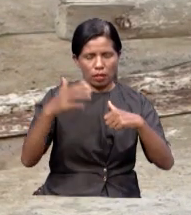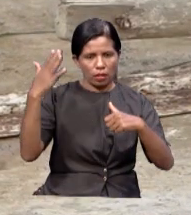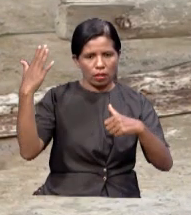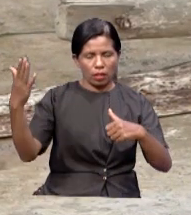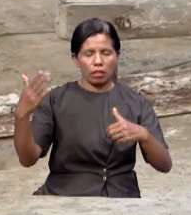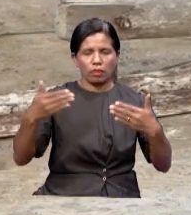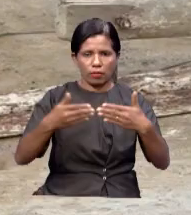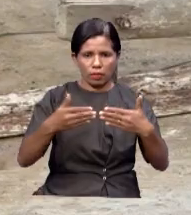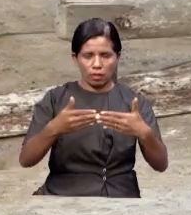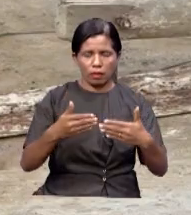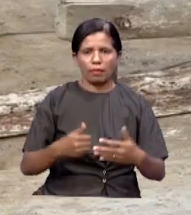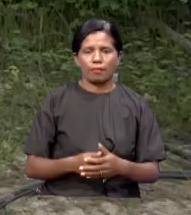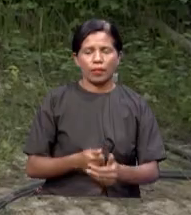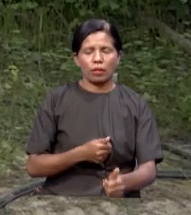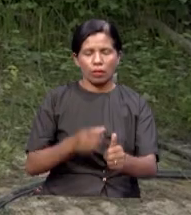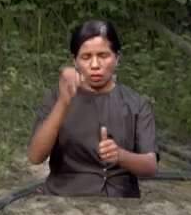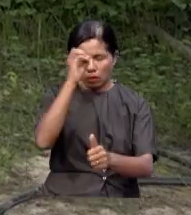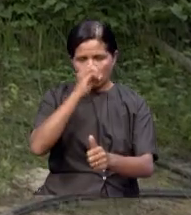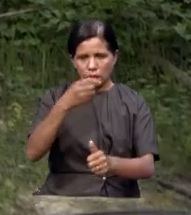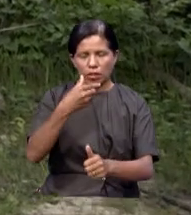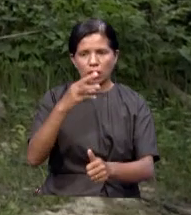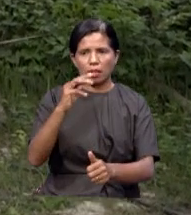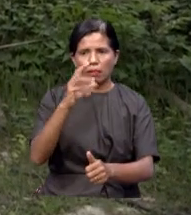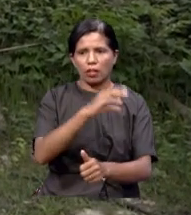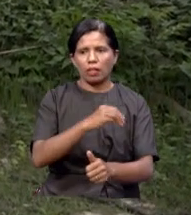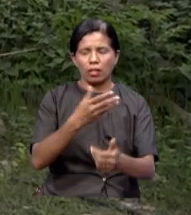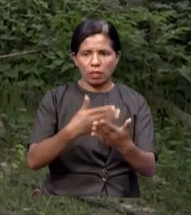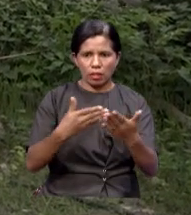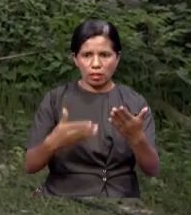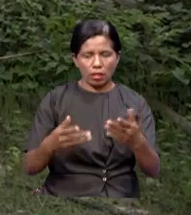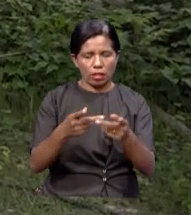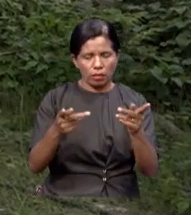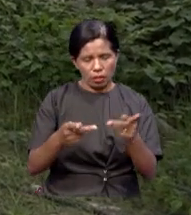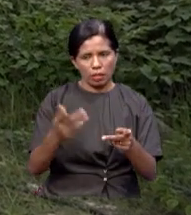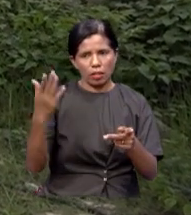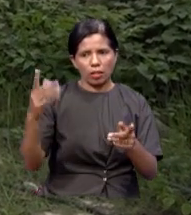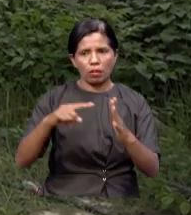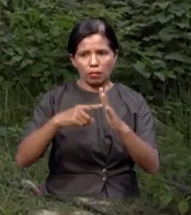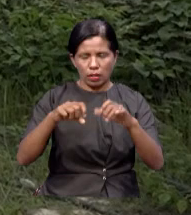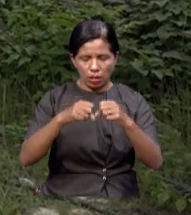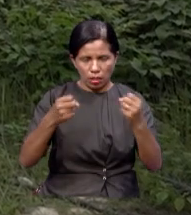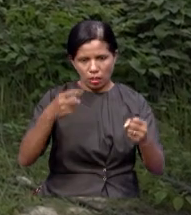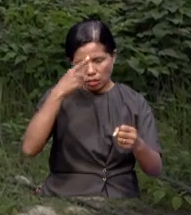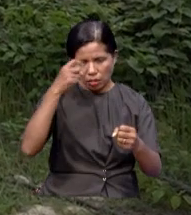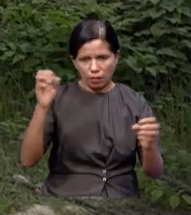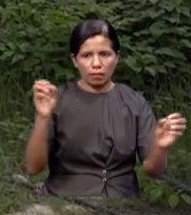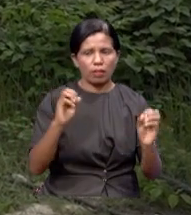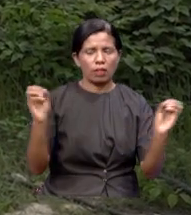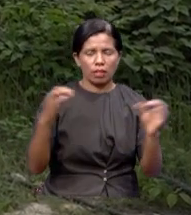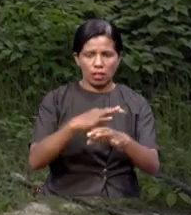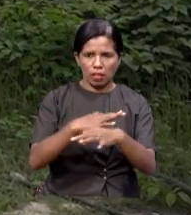fronteira. Ter observação de emene, facilidade de balão e isolamento refere, hajo at, tamba la ia